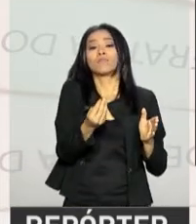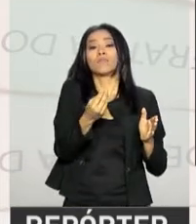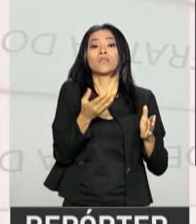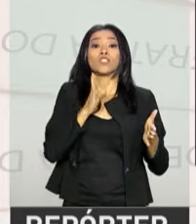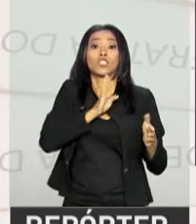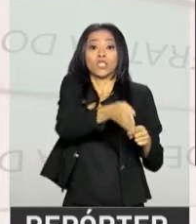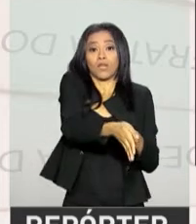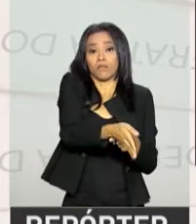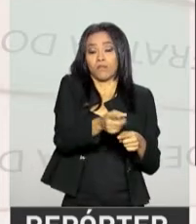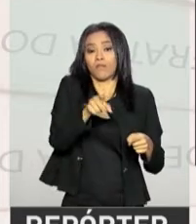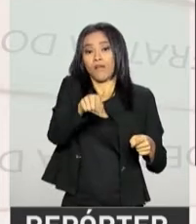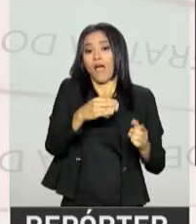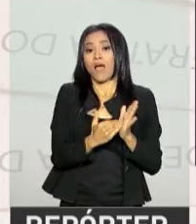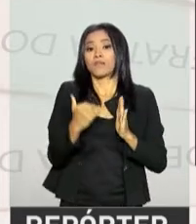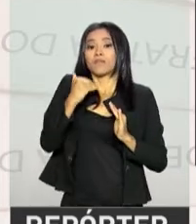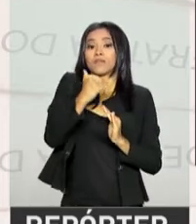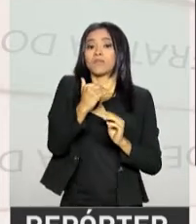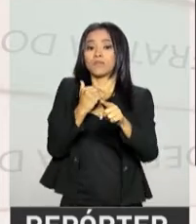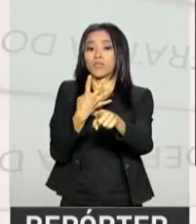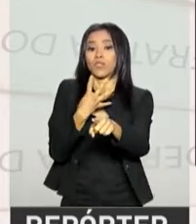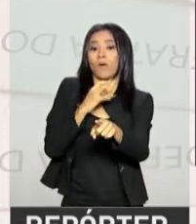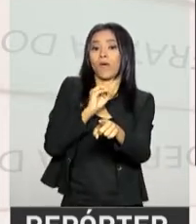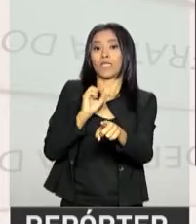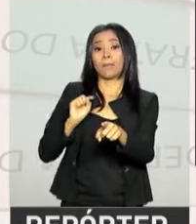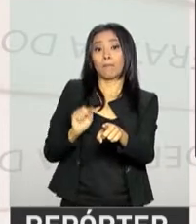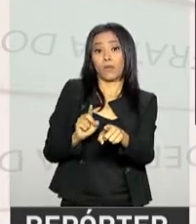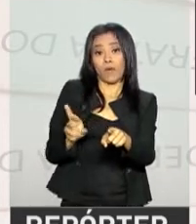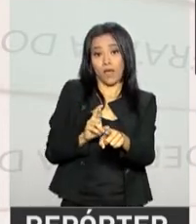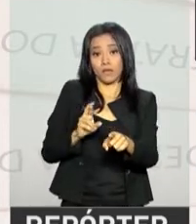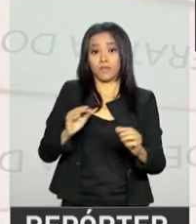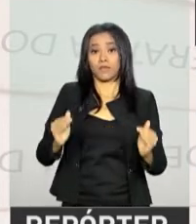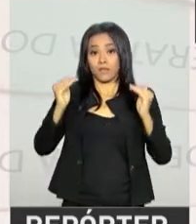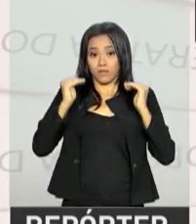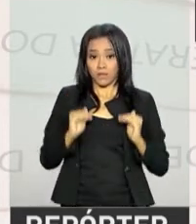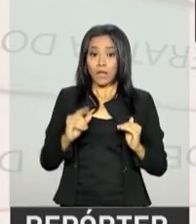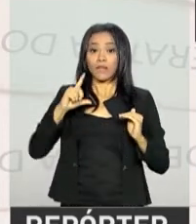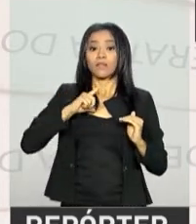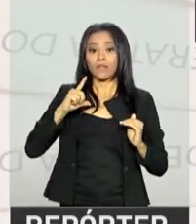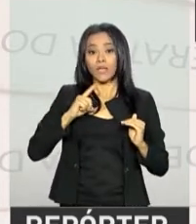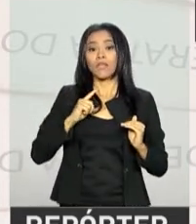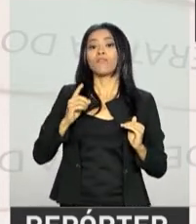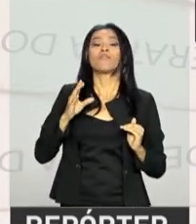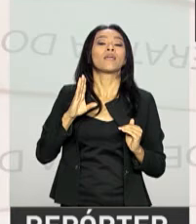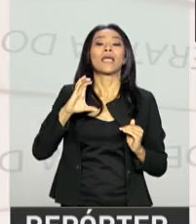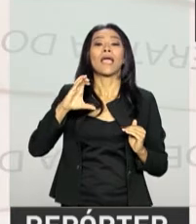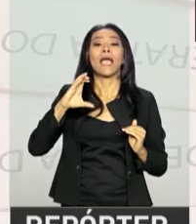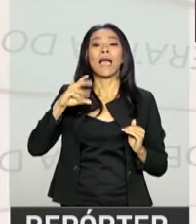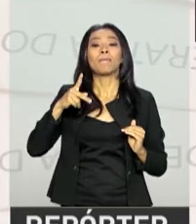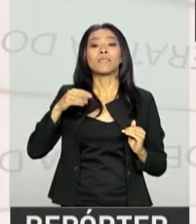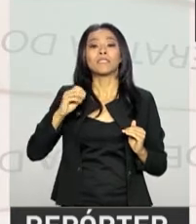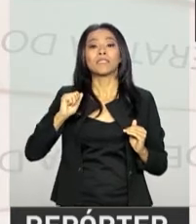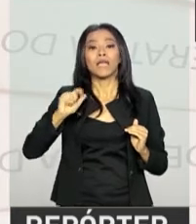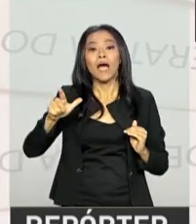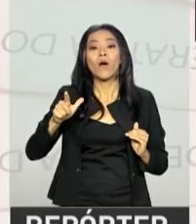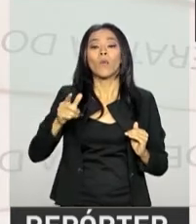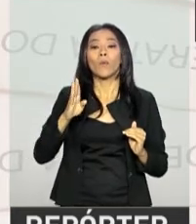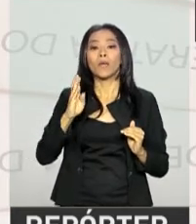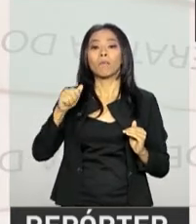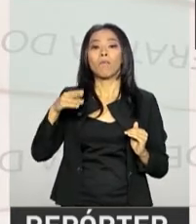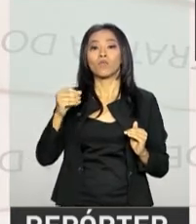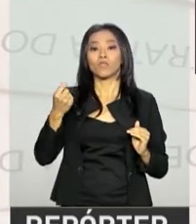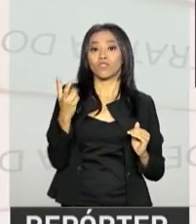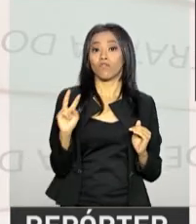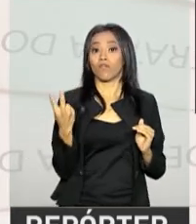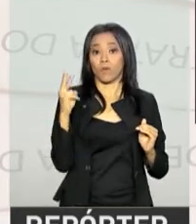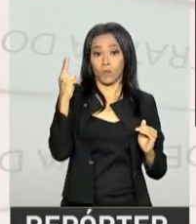na fonte acima de R$ 40 mil. Teve ganho de capital e operações em bolsa de valores.